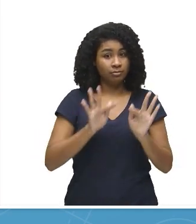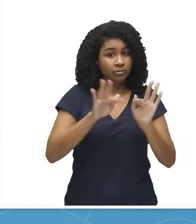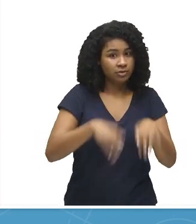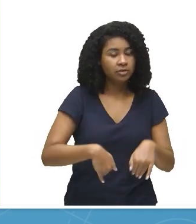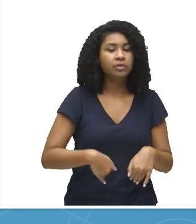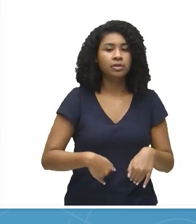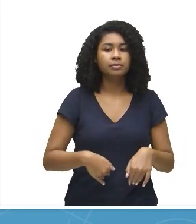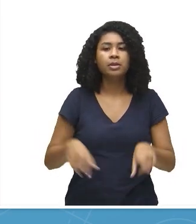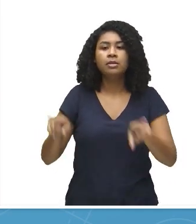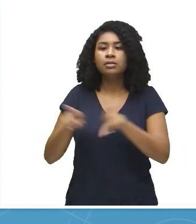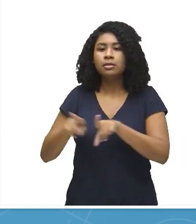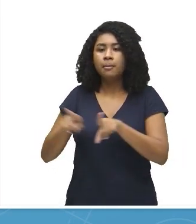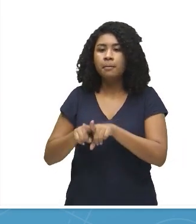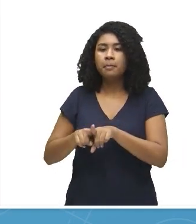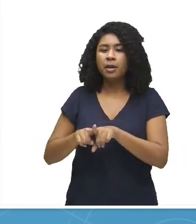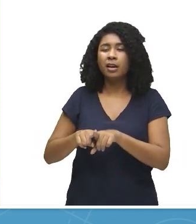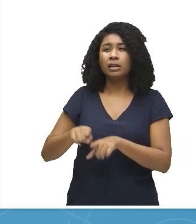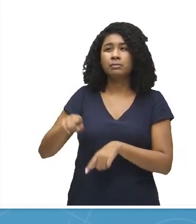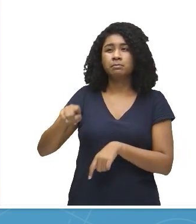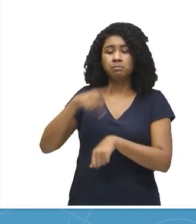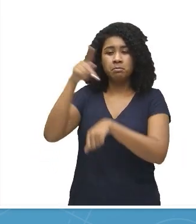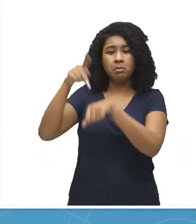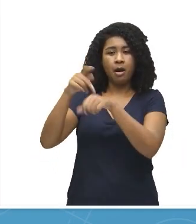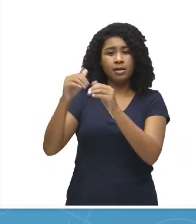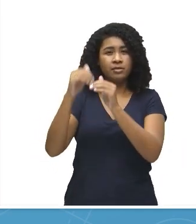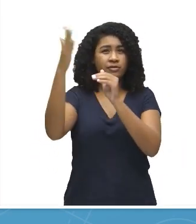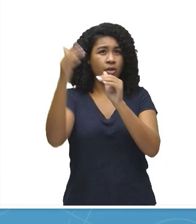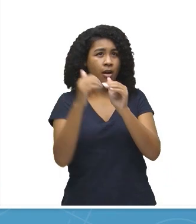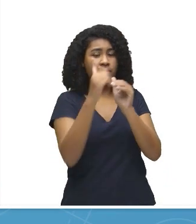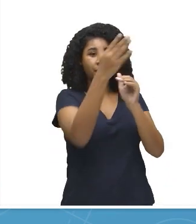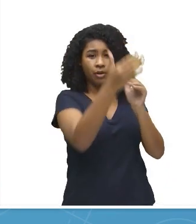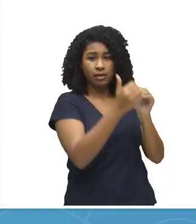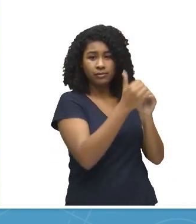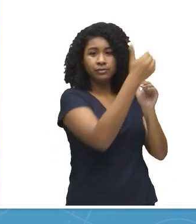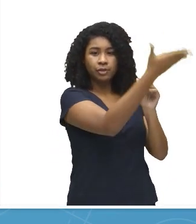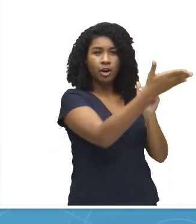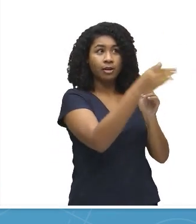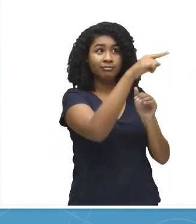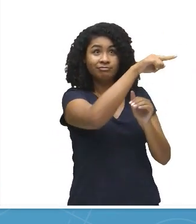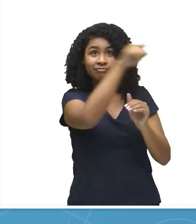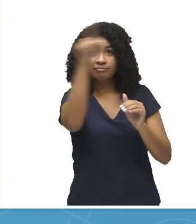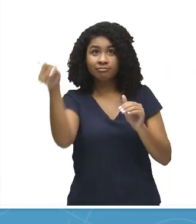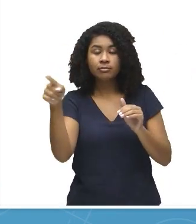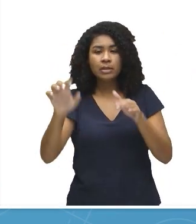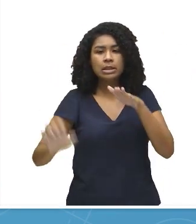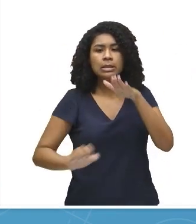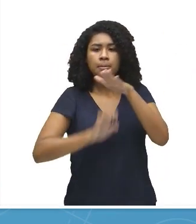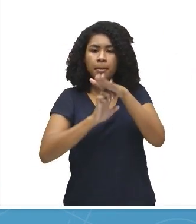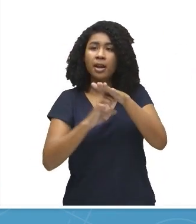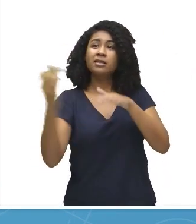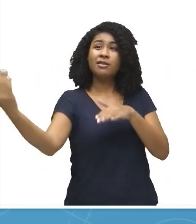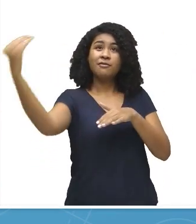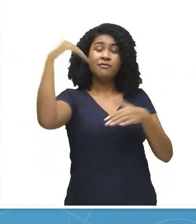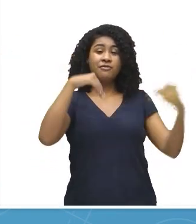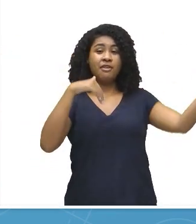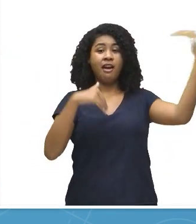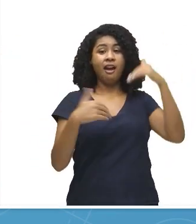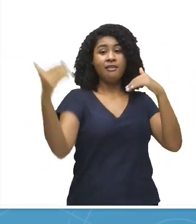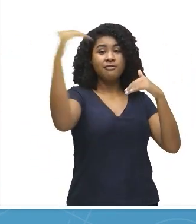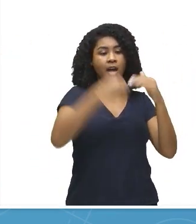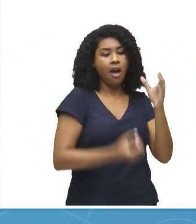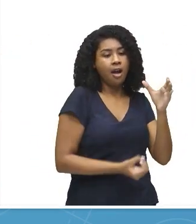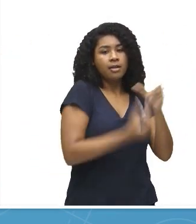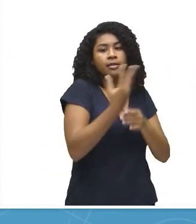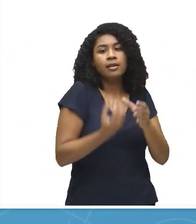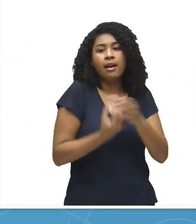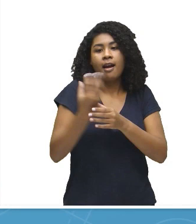as filiais das empresas estrangeiras, né? O que aconteceu? Essas indústrias, elas vieram aqui para o